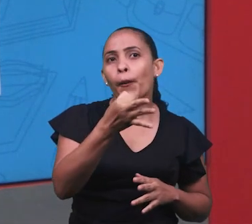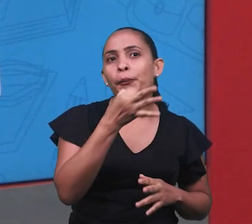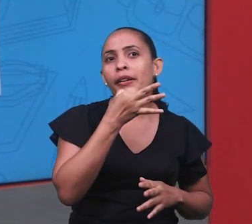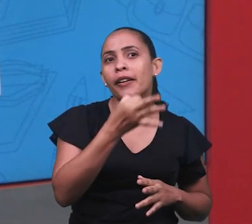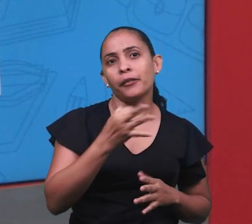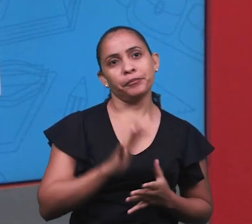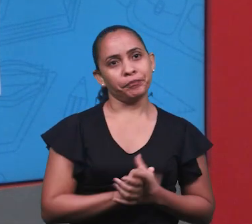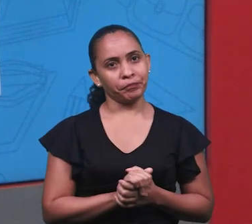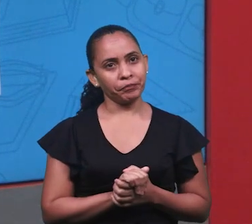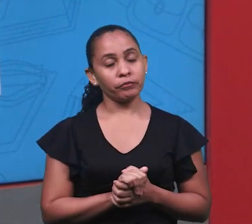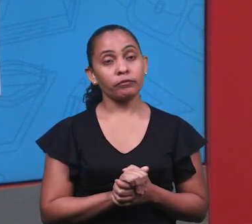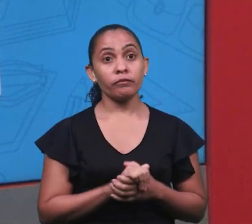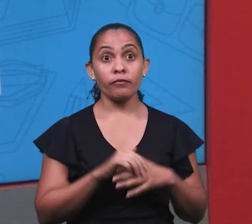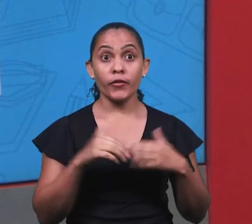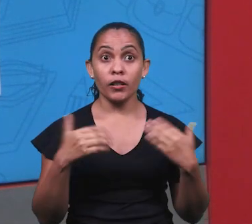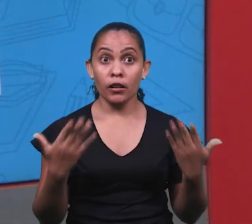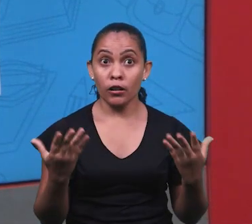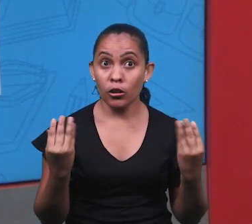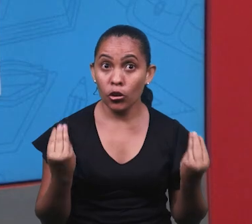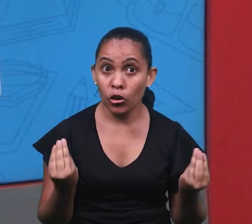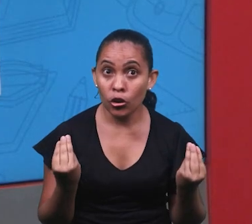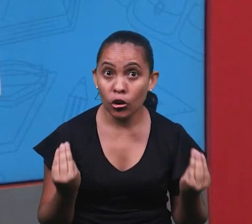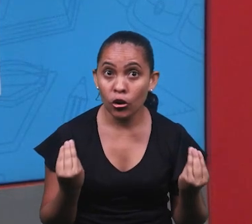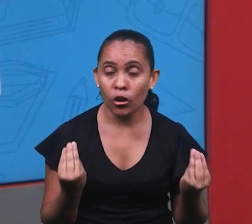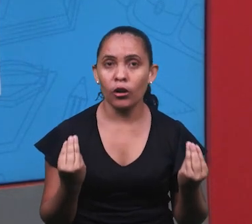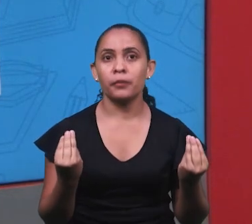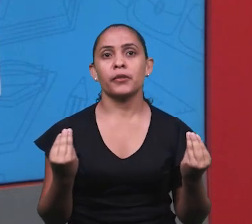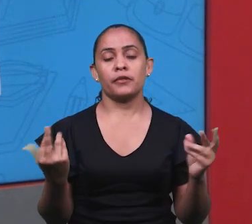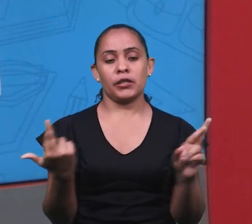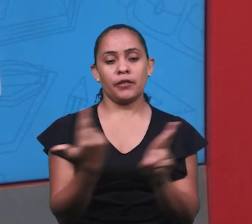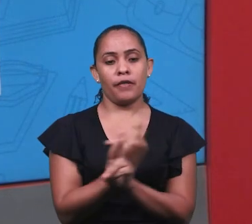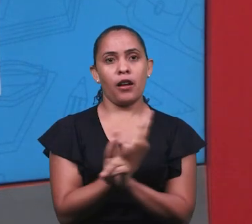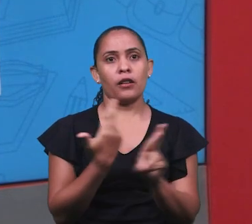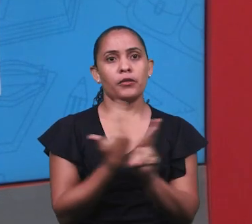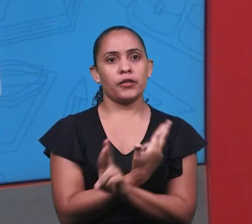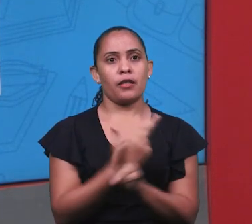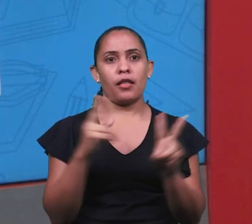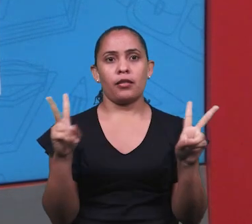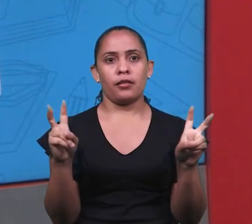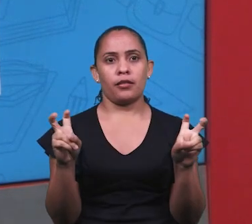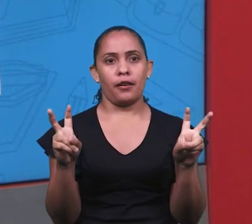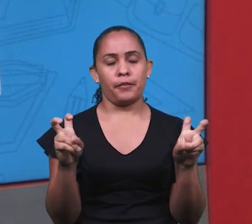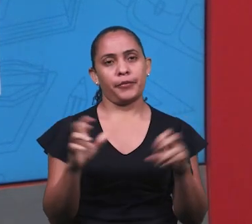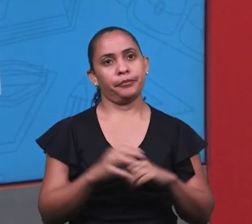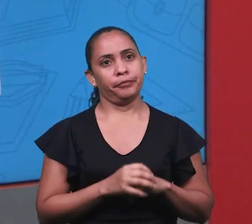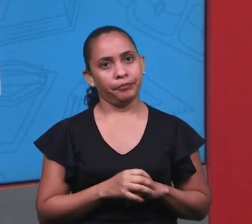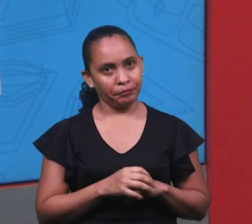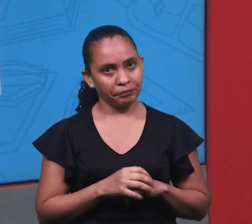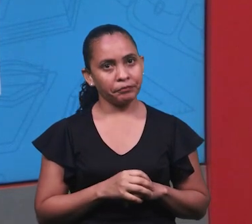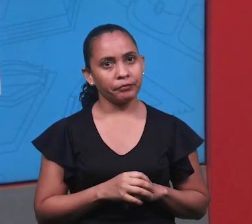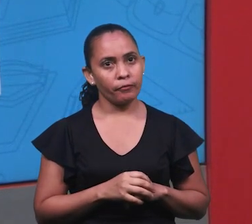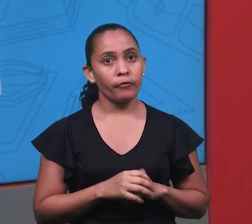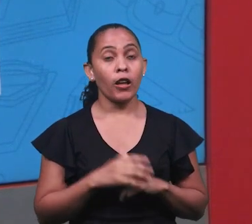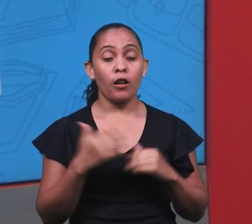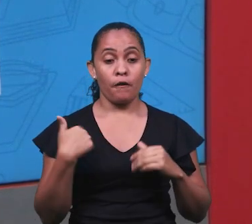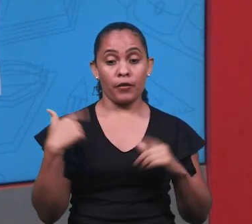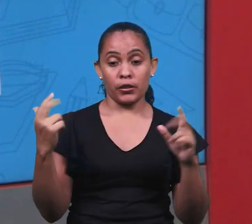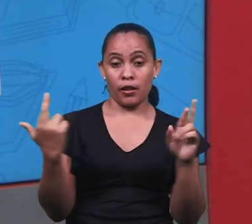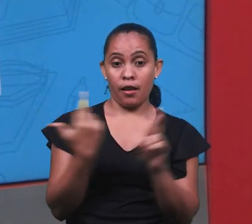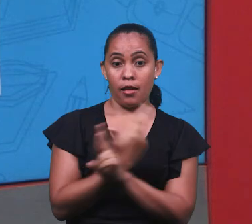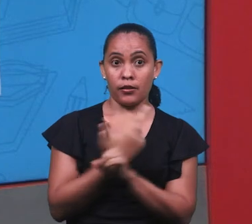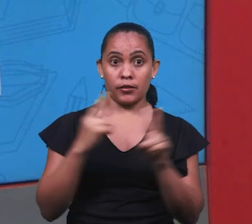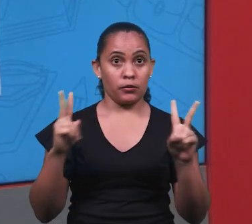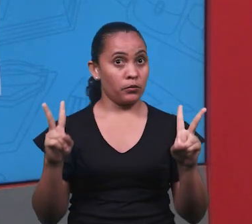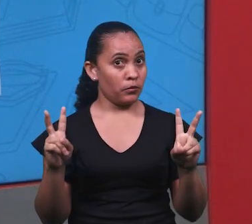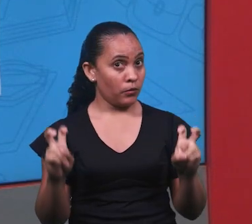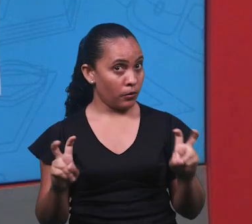selecionar e como, observa isso, que eu vou relacionar ao tema. À medida que eu faço essa relação com o tema,